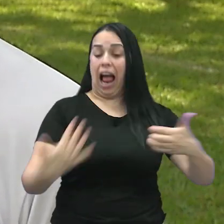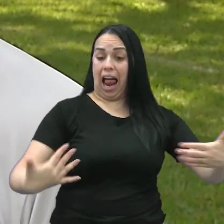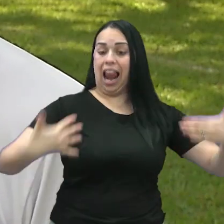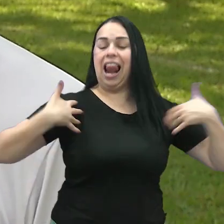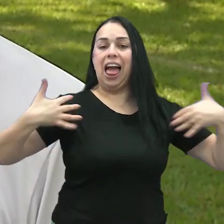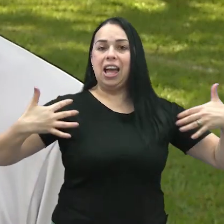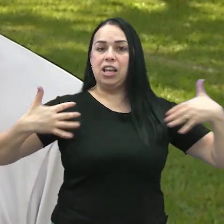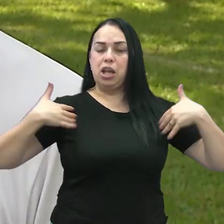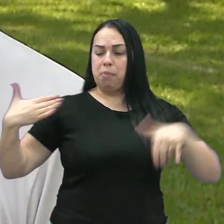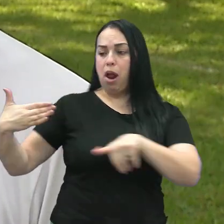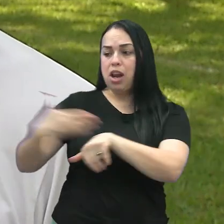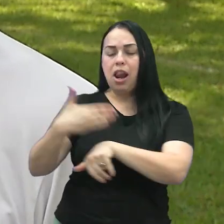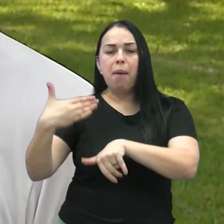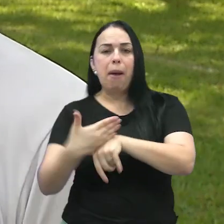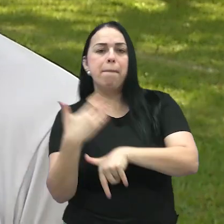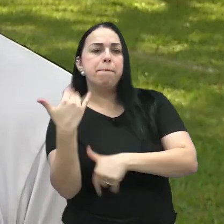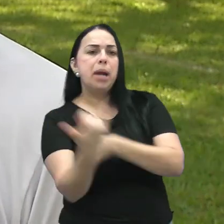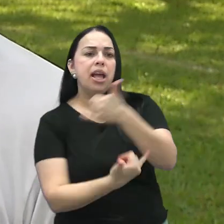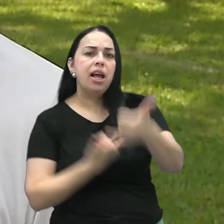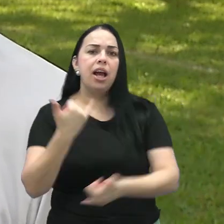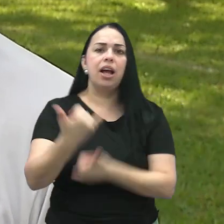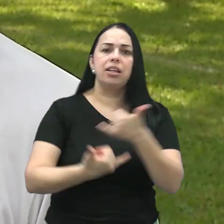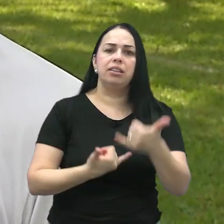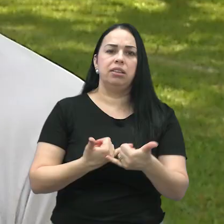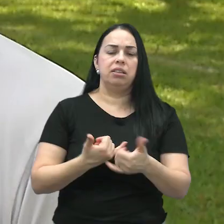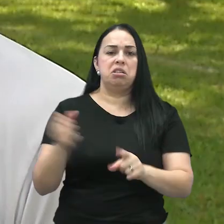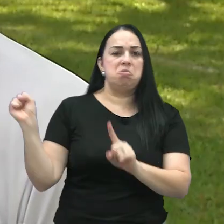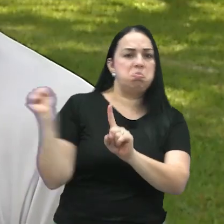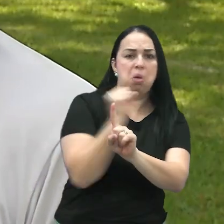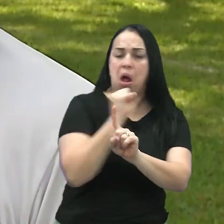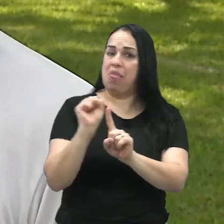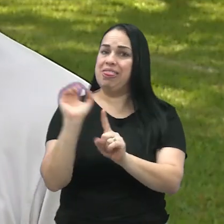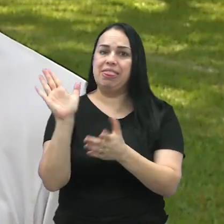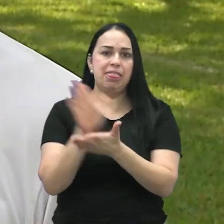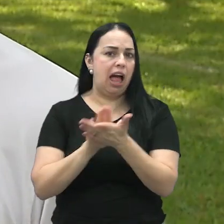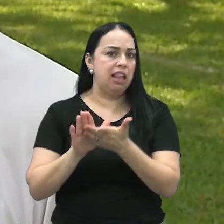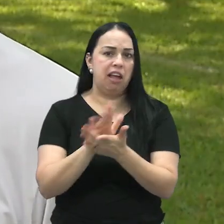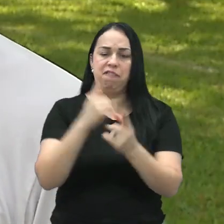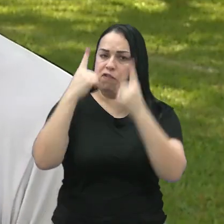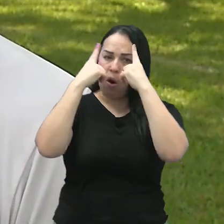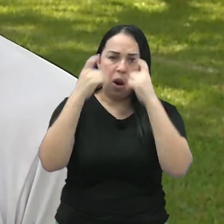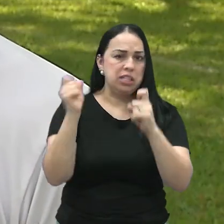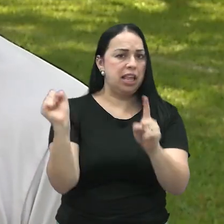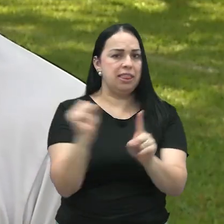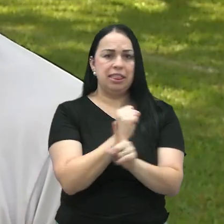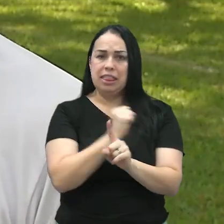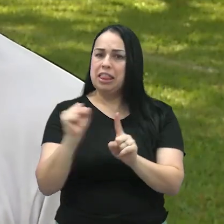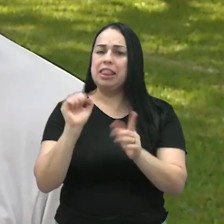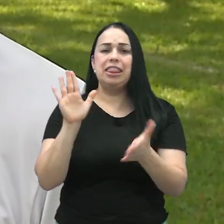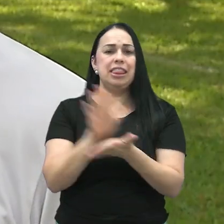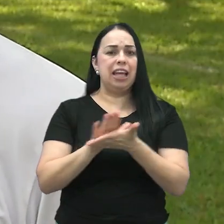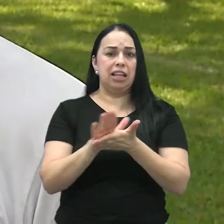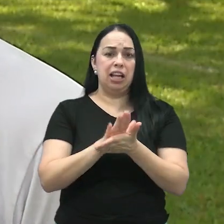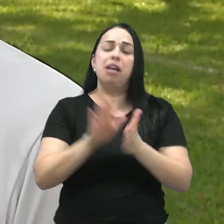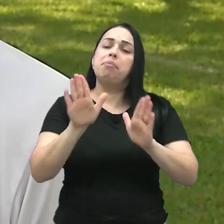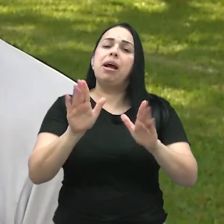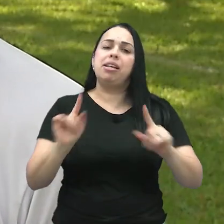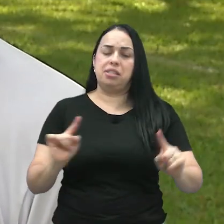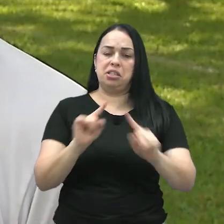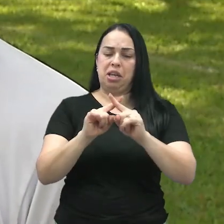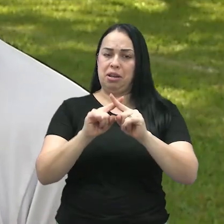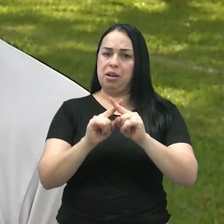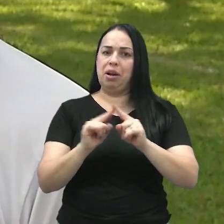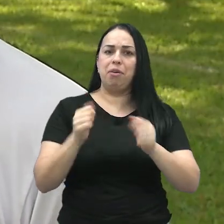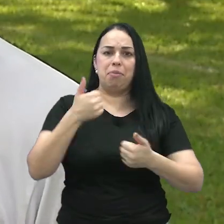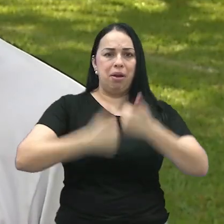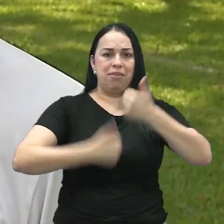para que a gente possa vir se divertir e não ter agressão, não ter violência dentro de campo, mas sim uma partida de